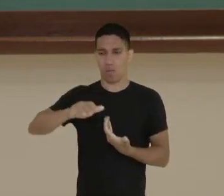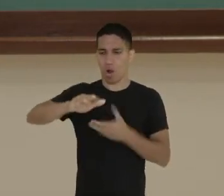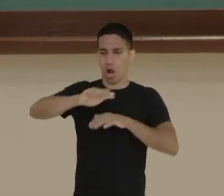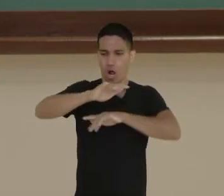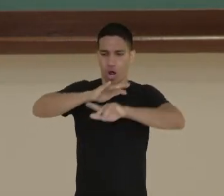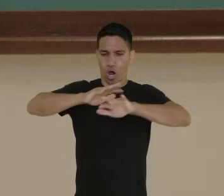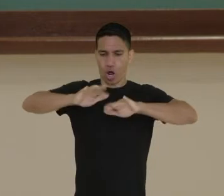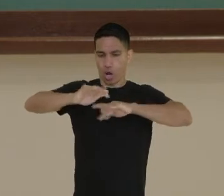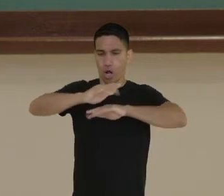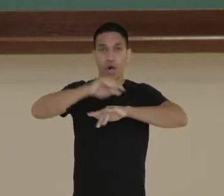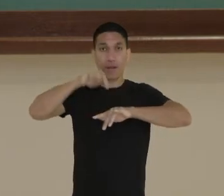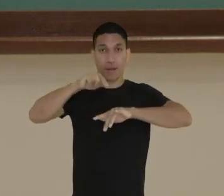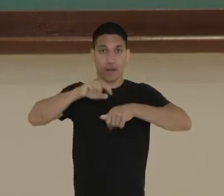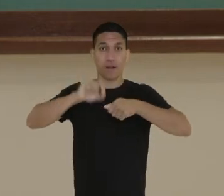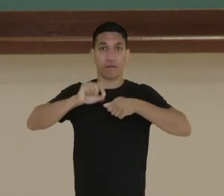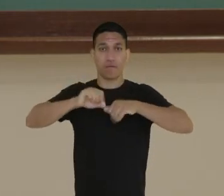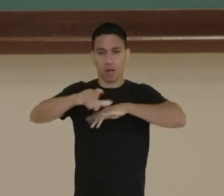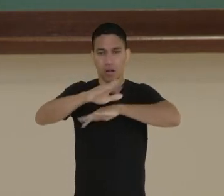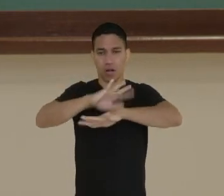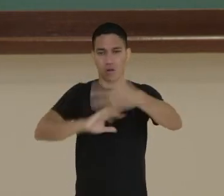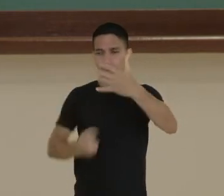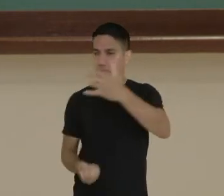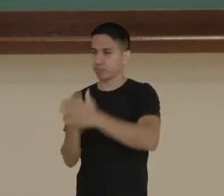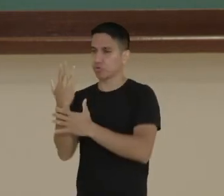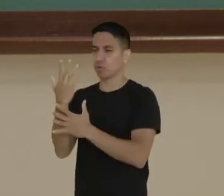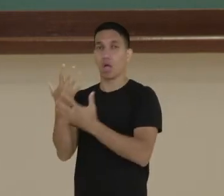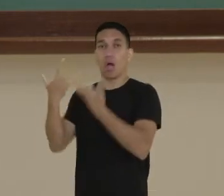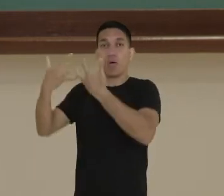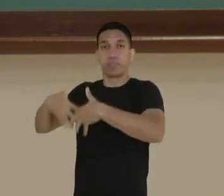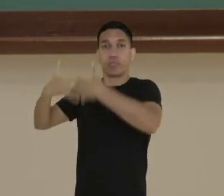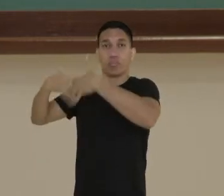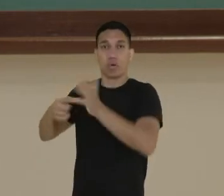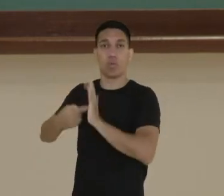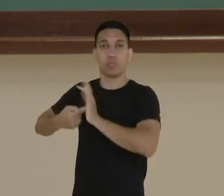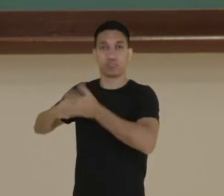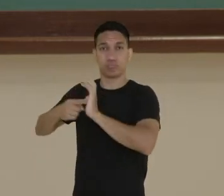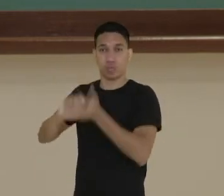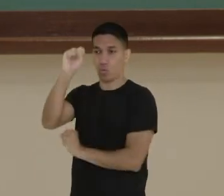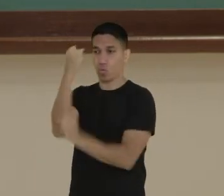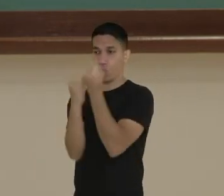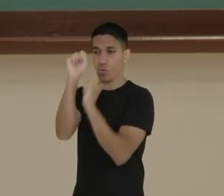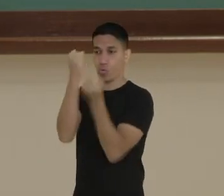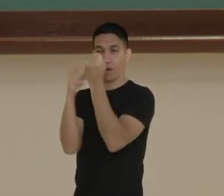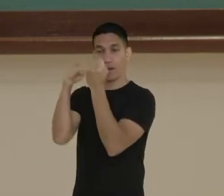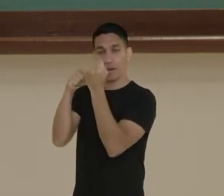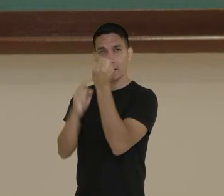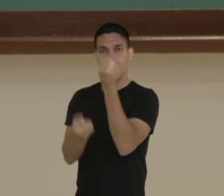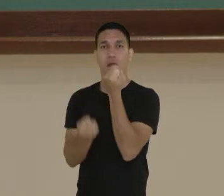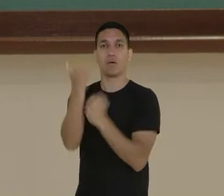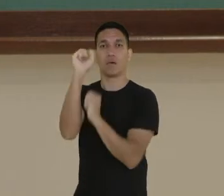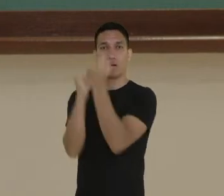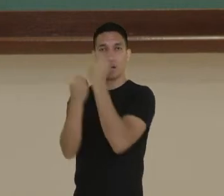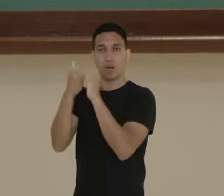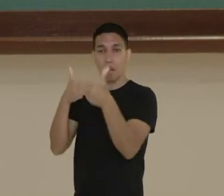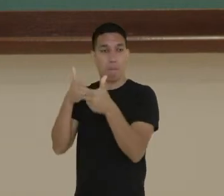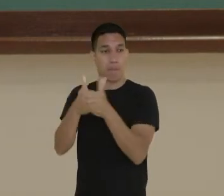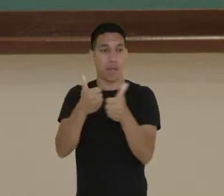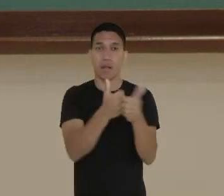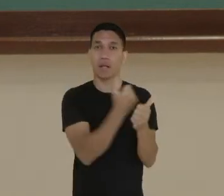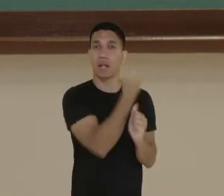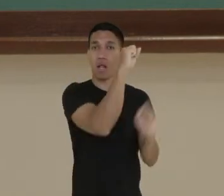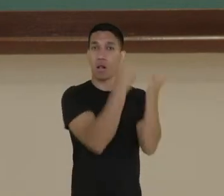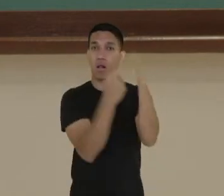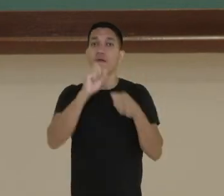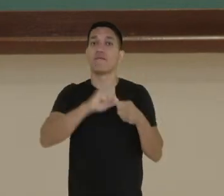ela toca uma usina elétrica e esse vapor é utilizado pelas indústrias próximas ali para